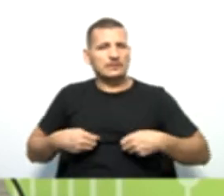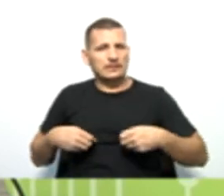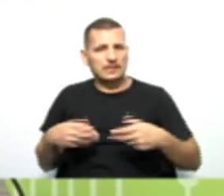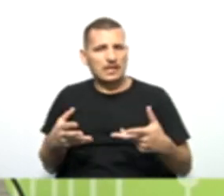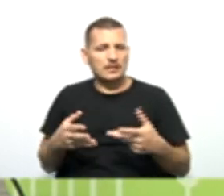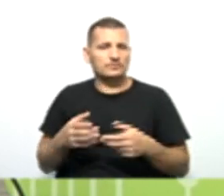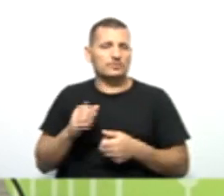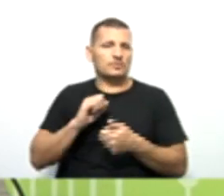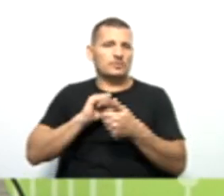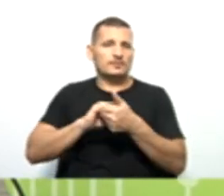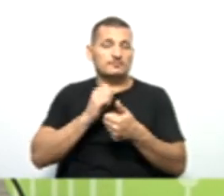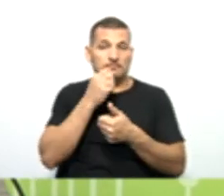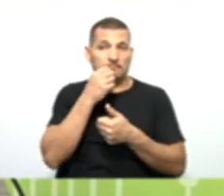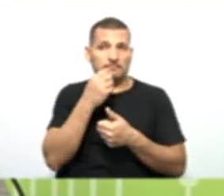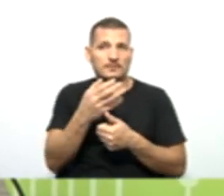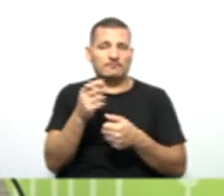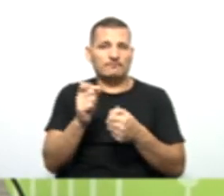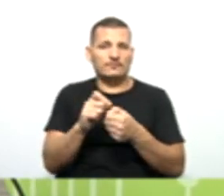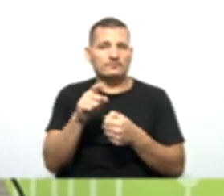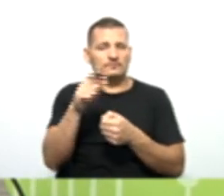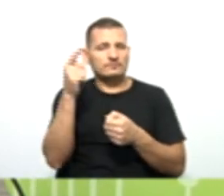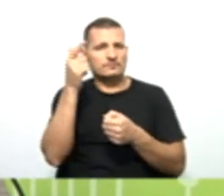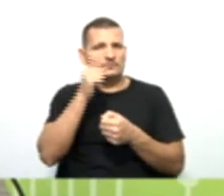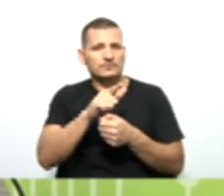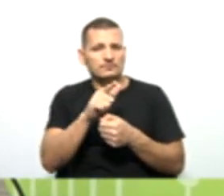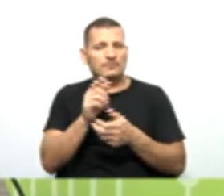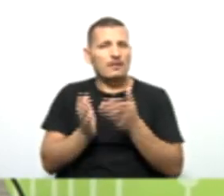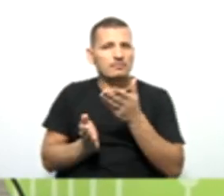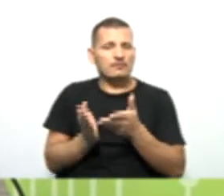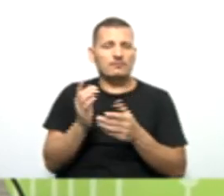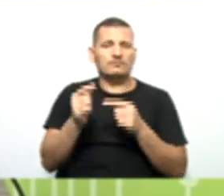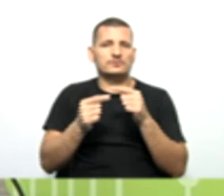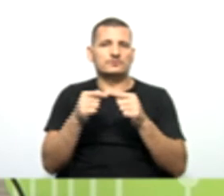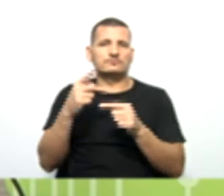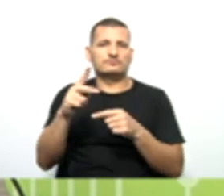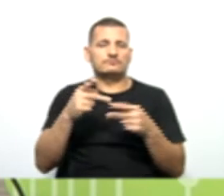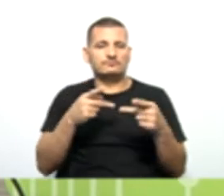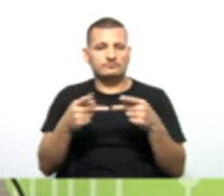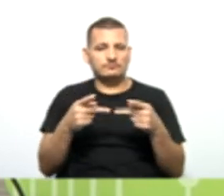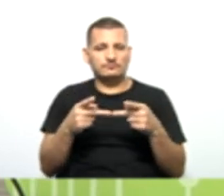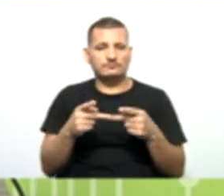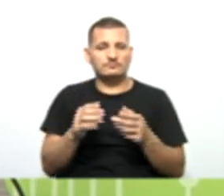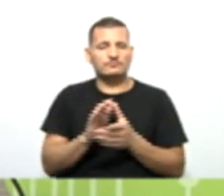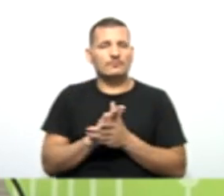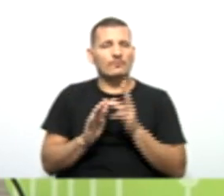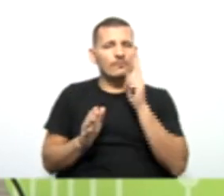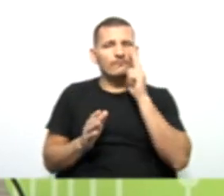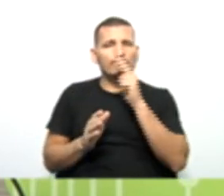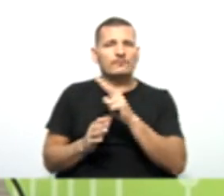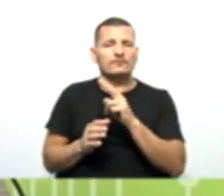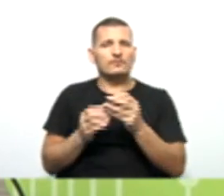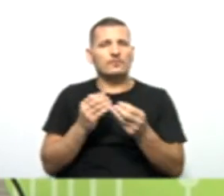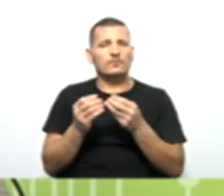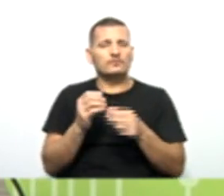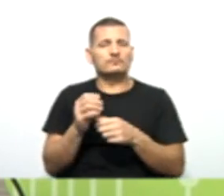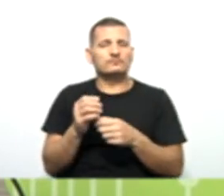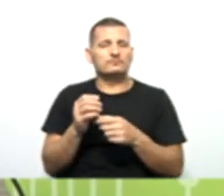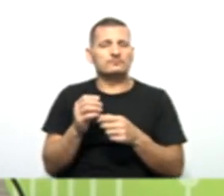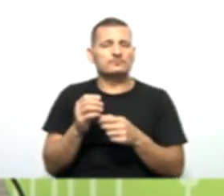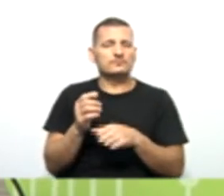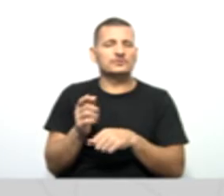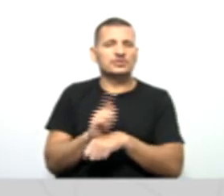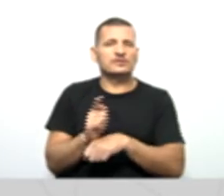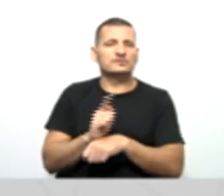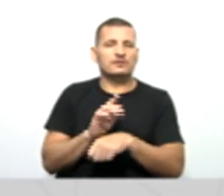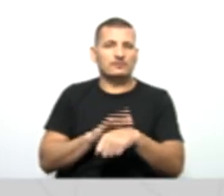qualidade bem feito para que você consiga ali atender os objetivos do seu projeto. Então, vamos ver aqui a questão da gestão do tempo, como que a